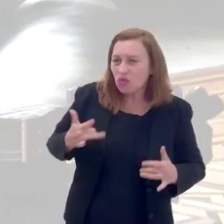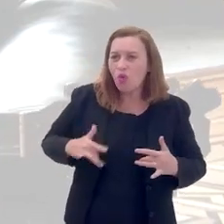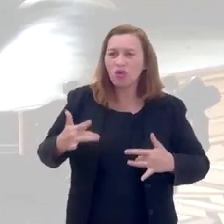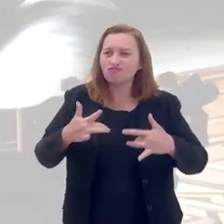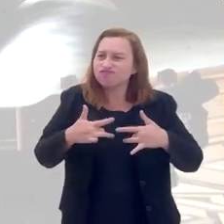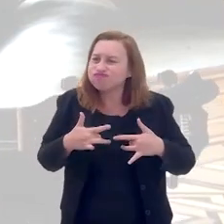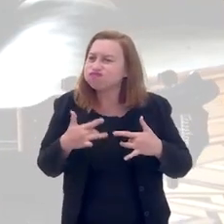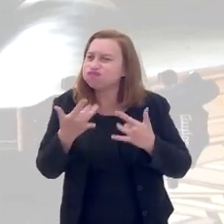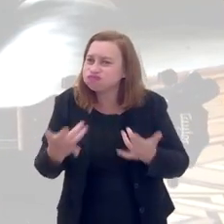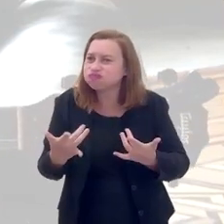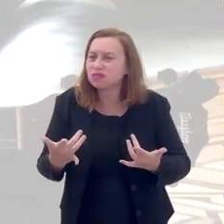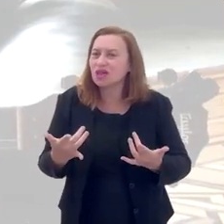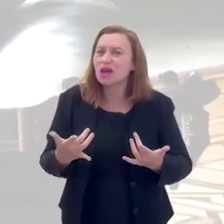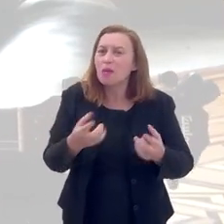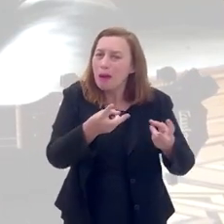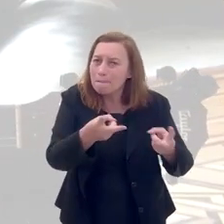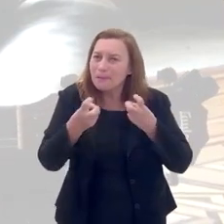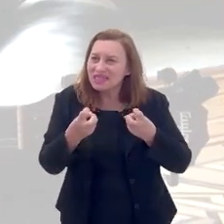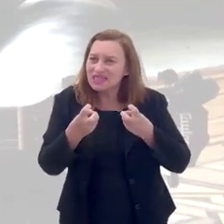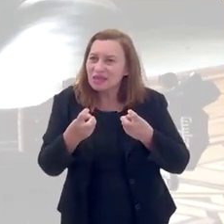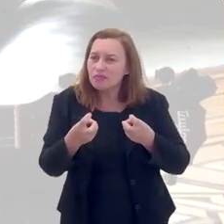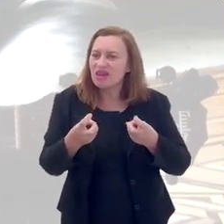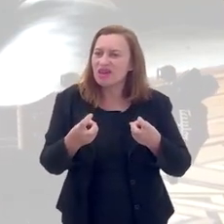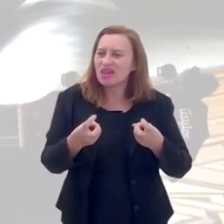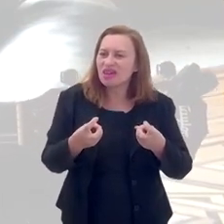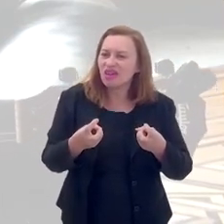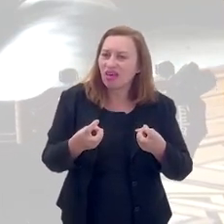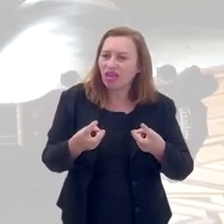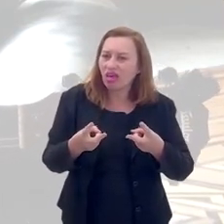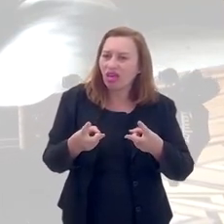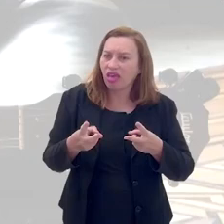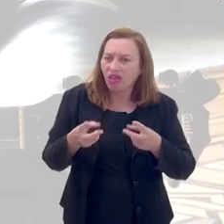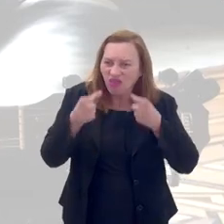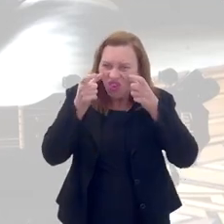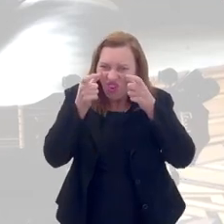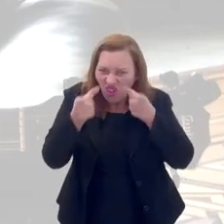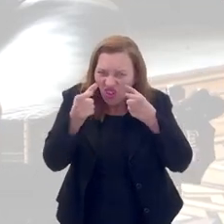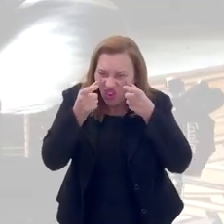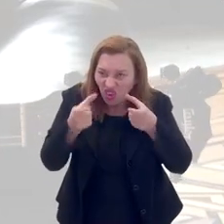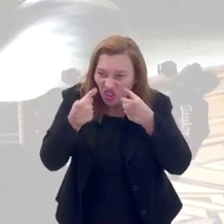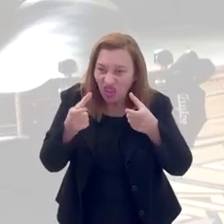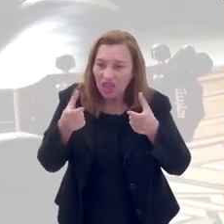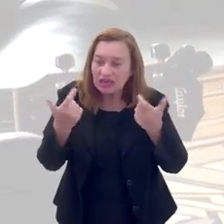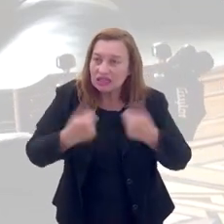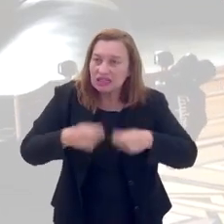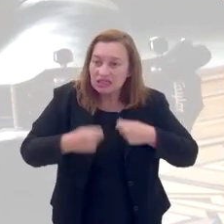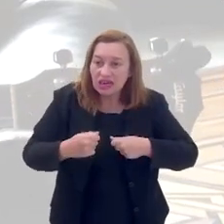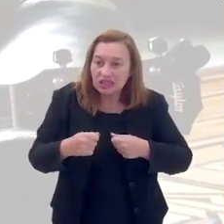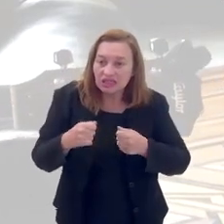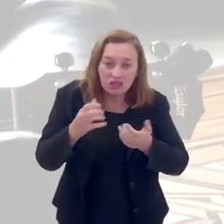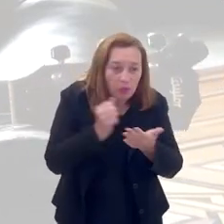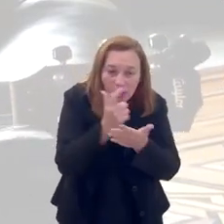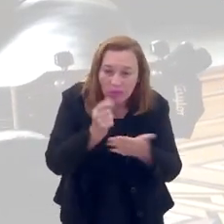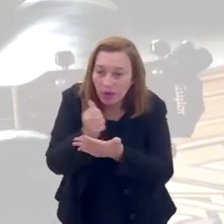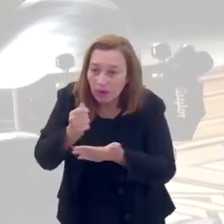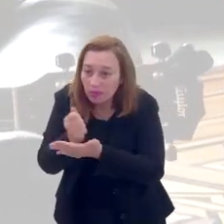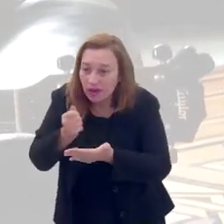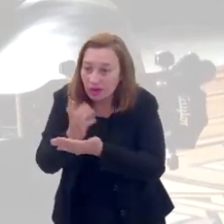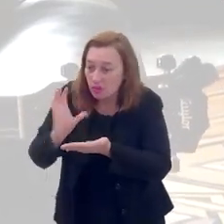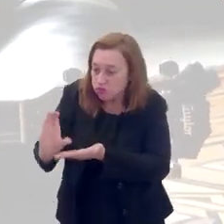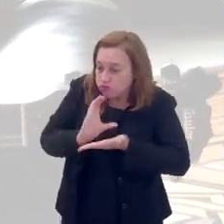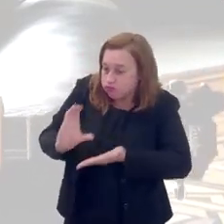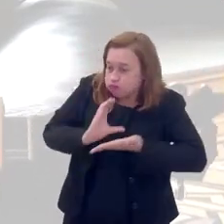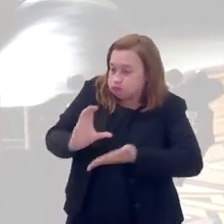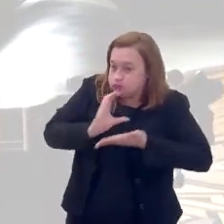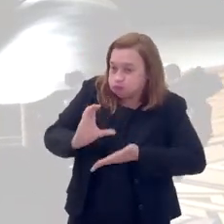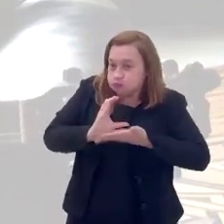falta um olhar para perceber que a ganância a necessidade de se ter mais do que se precisa não é